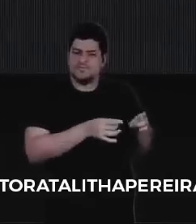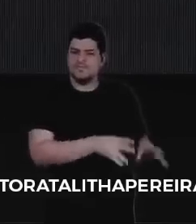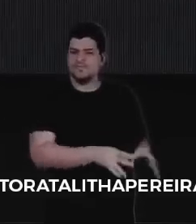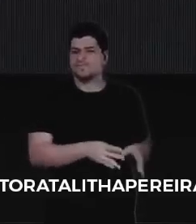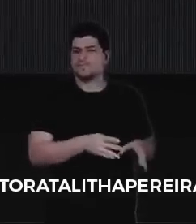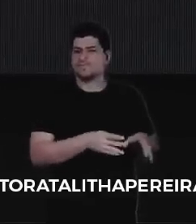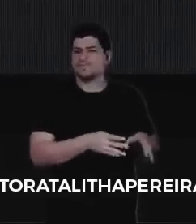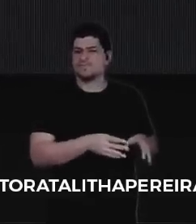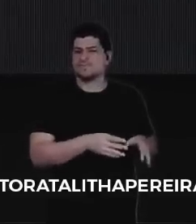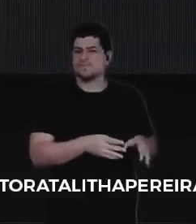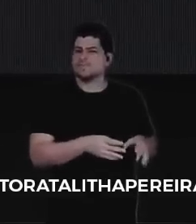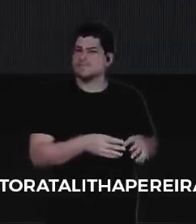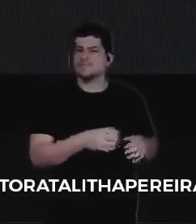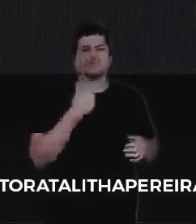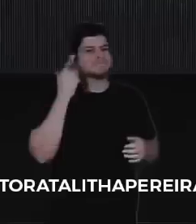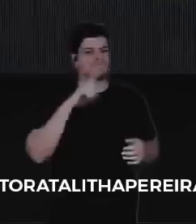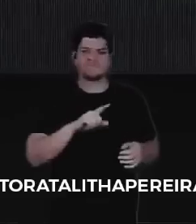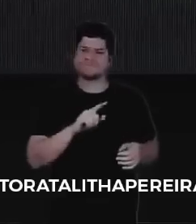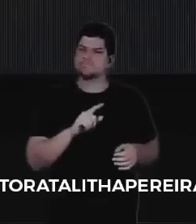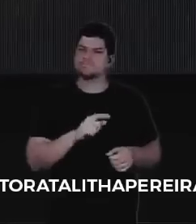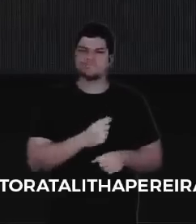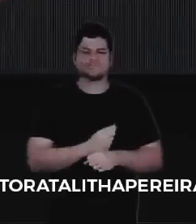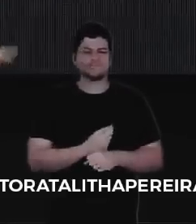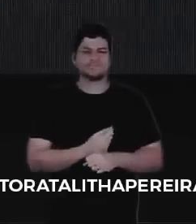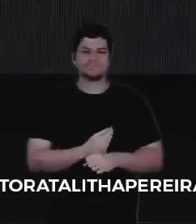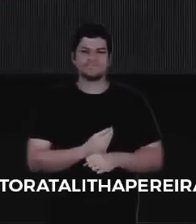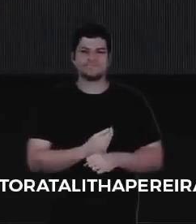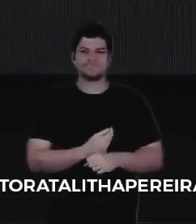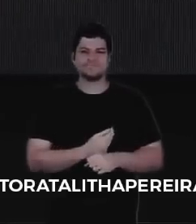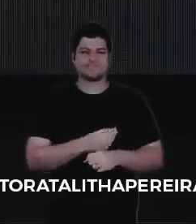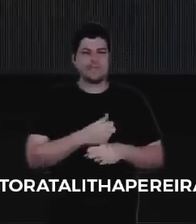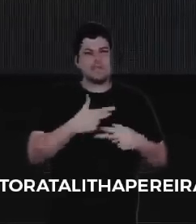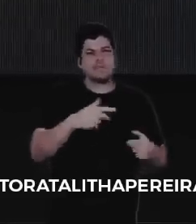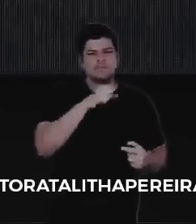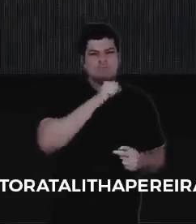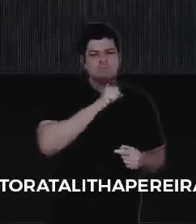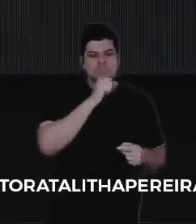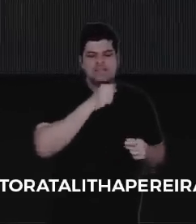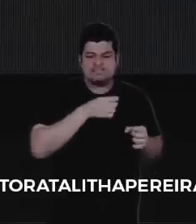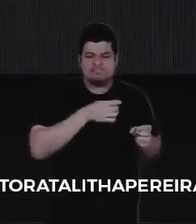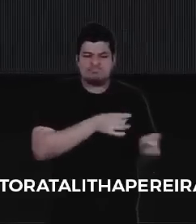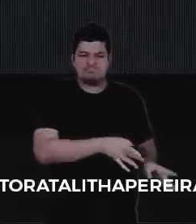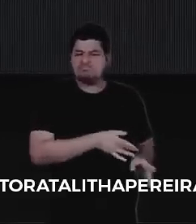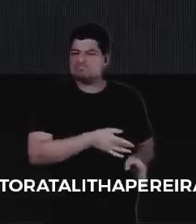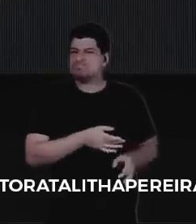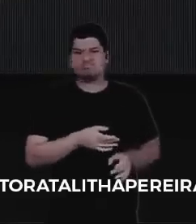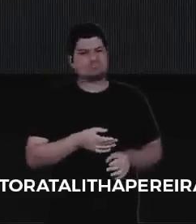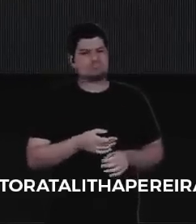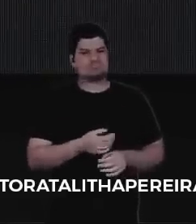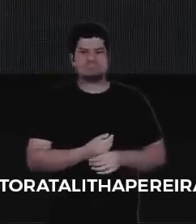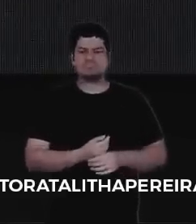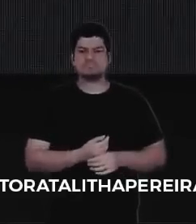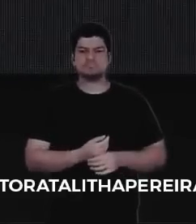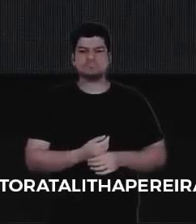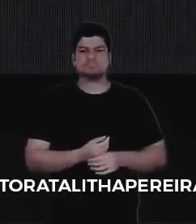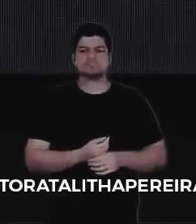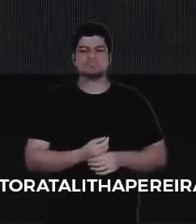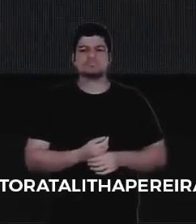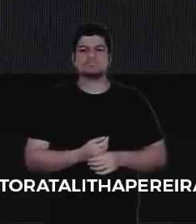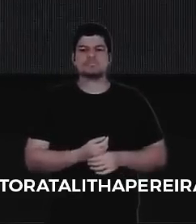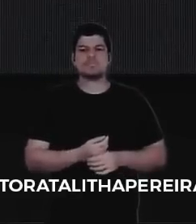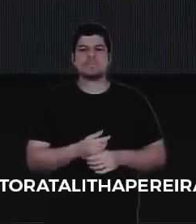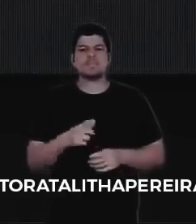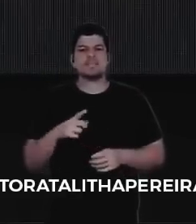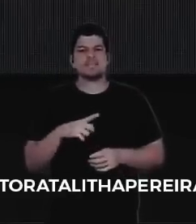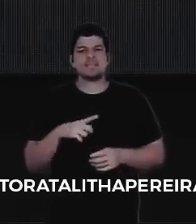pior. Não abriu mão do velho. Não abriu mão daquilo que é